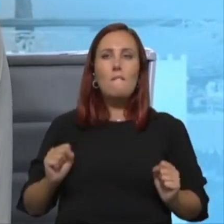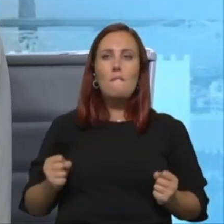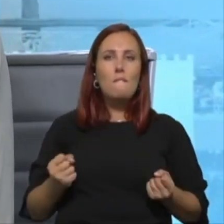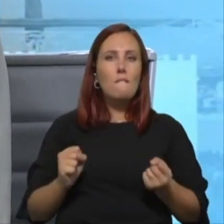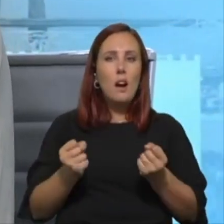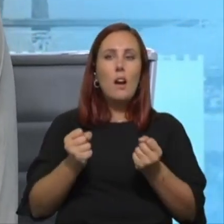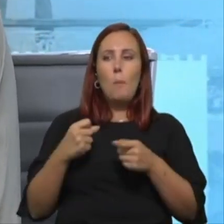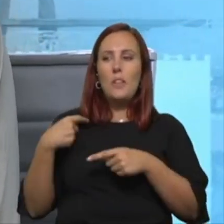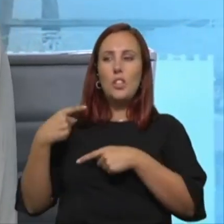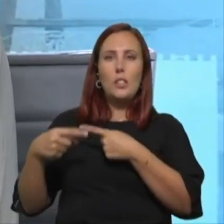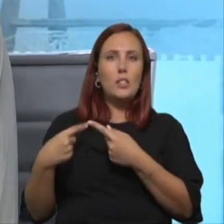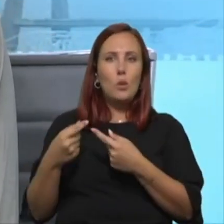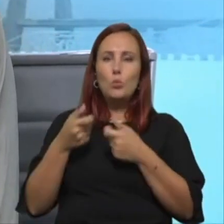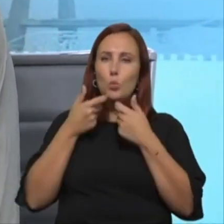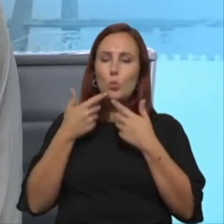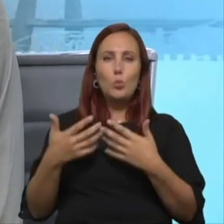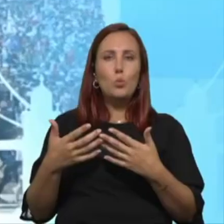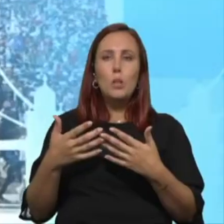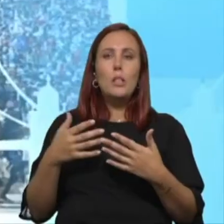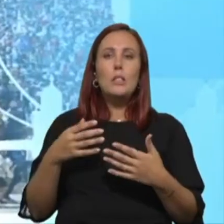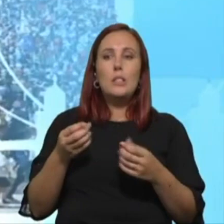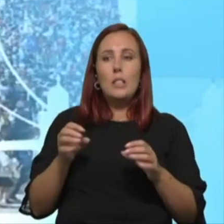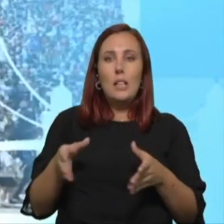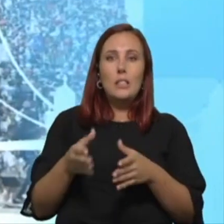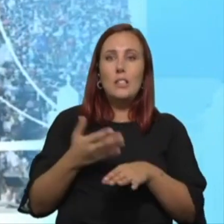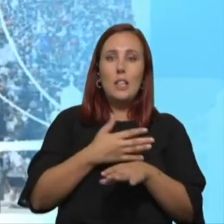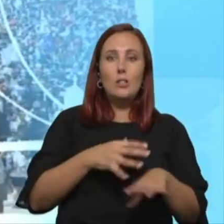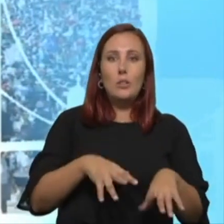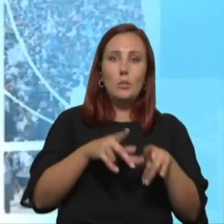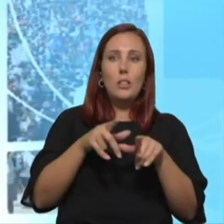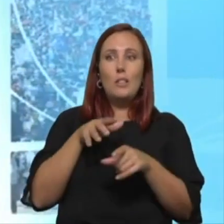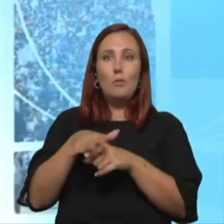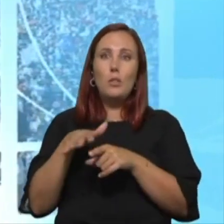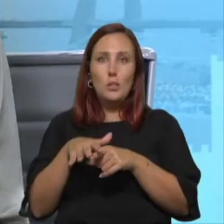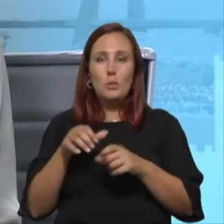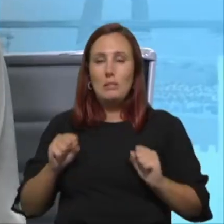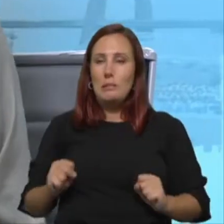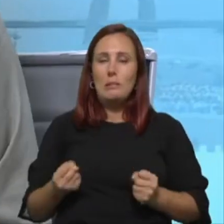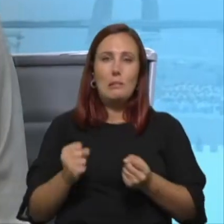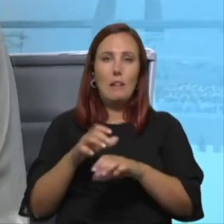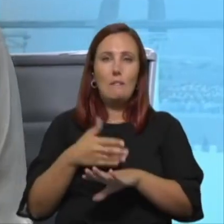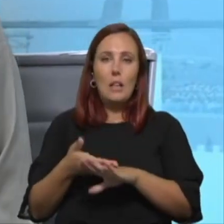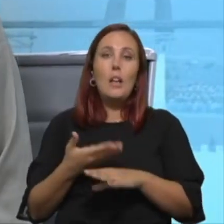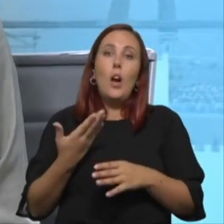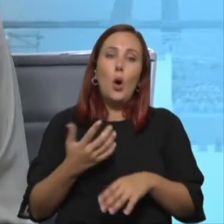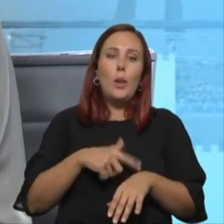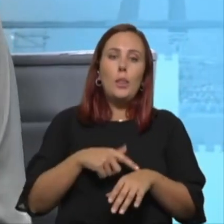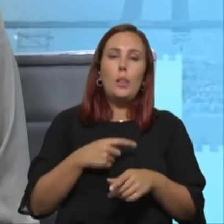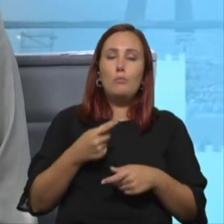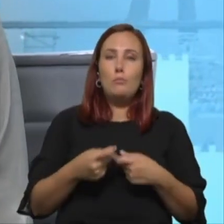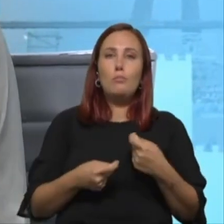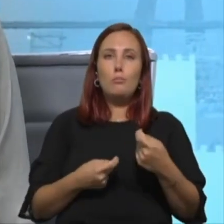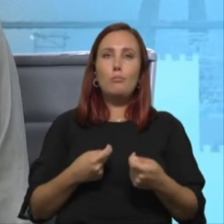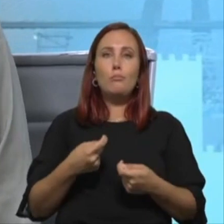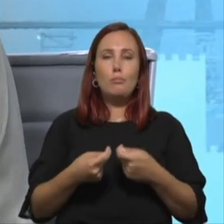geração inteira de crianças que estavam em desenvolvimento, não é? E, portanto, agora, à medida que o tempo vai passando, começa-se cada